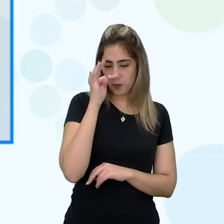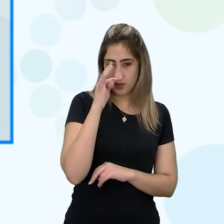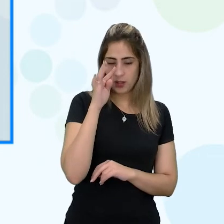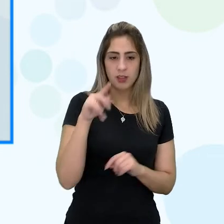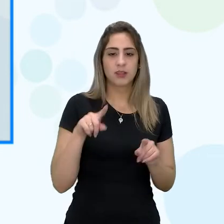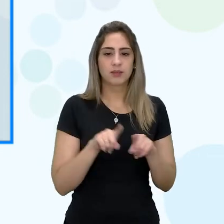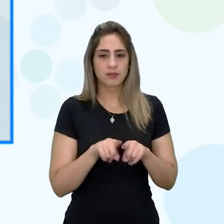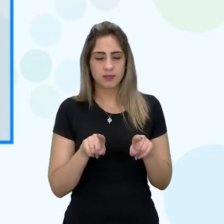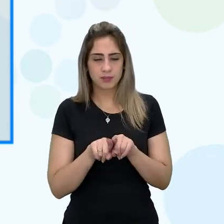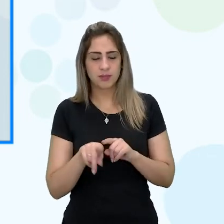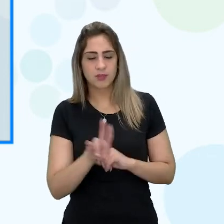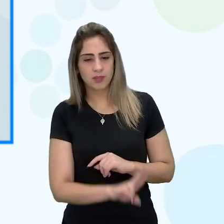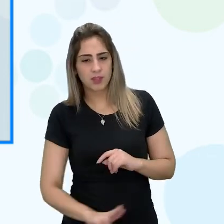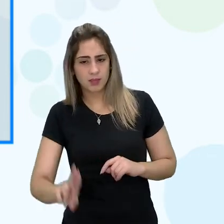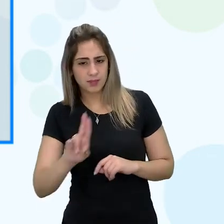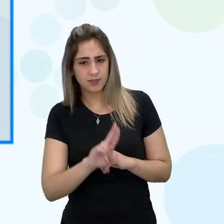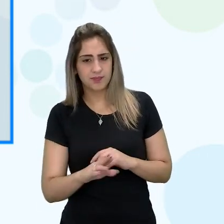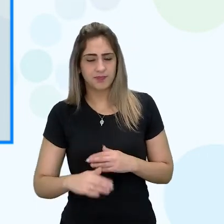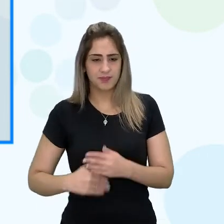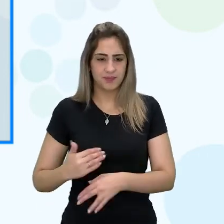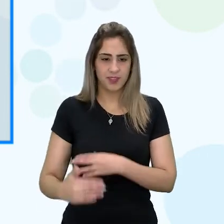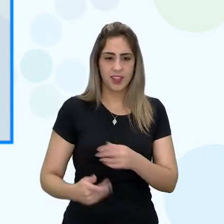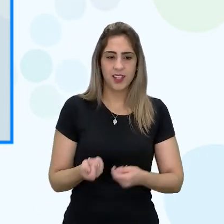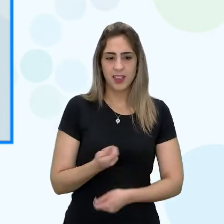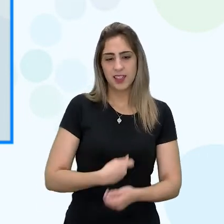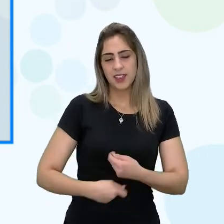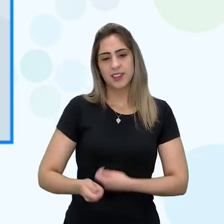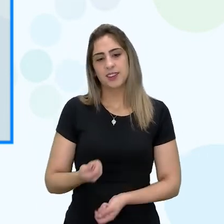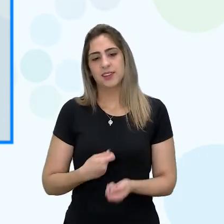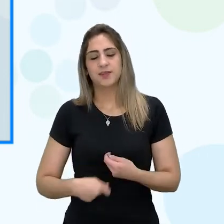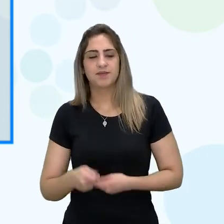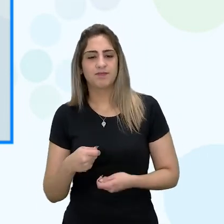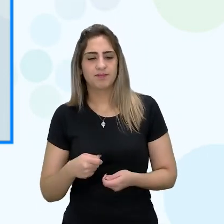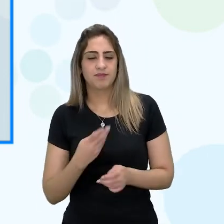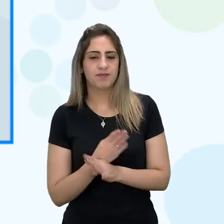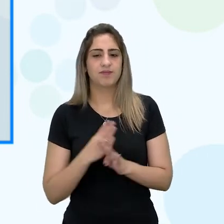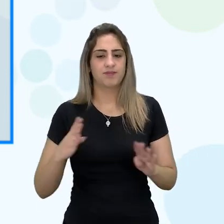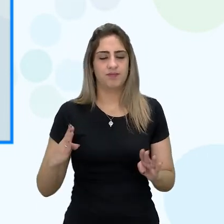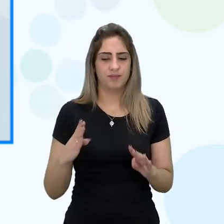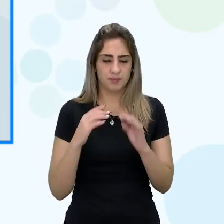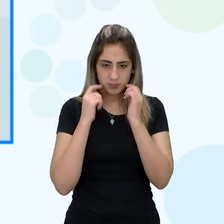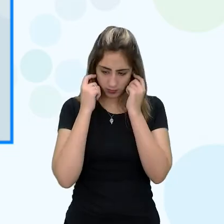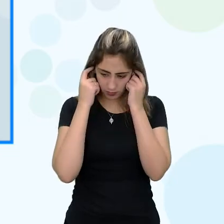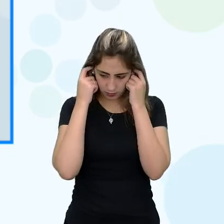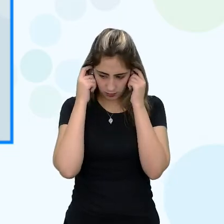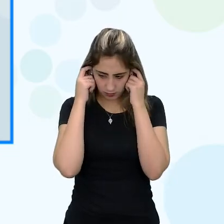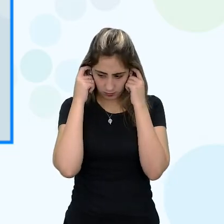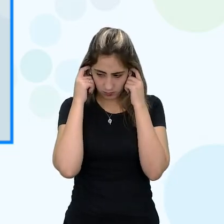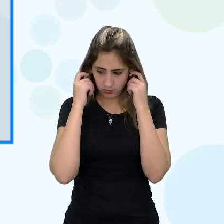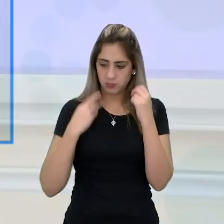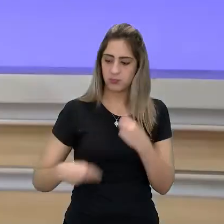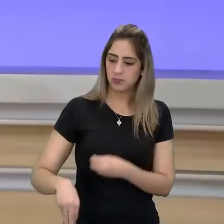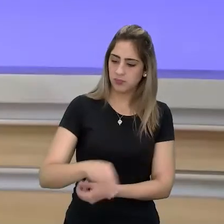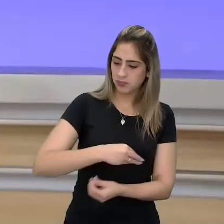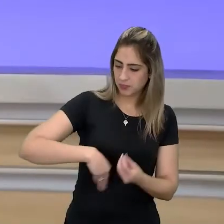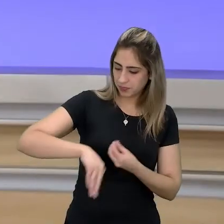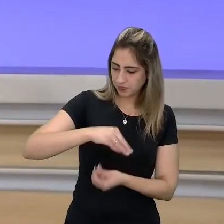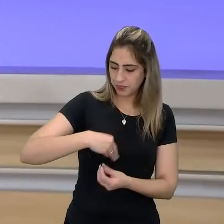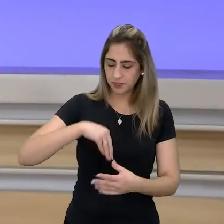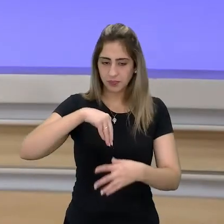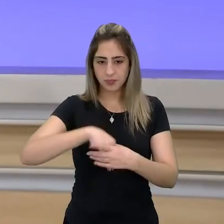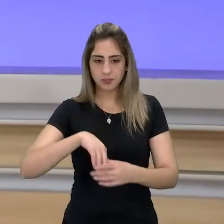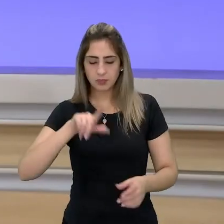e então se utiliza desse tipo de controle biológico, né? Então, a inserção